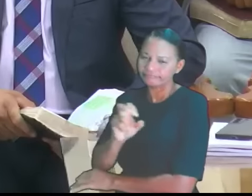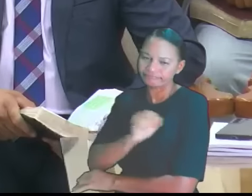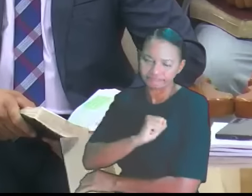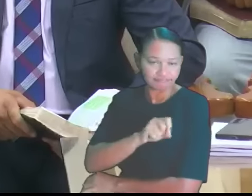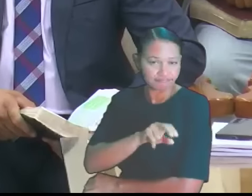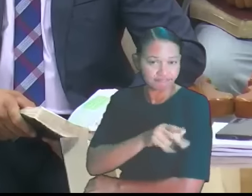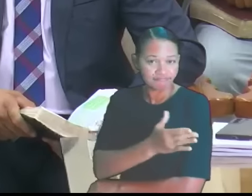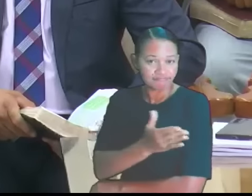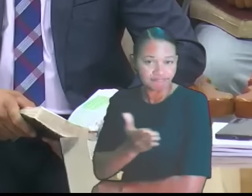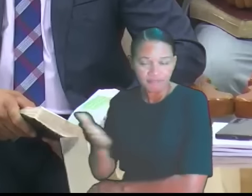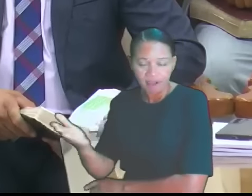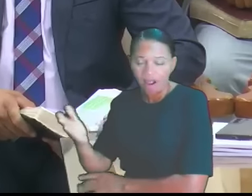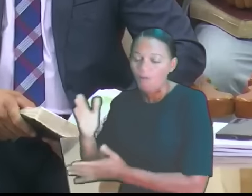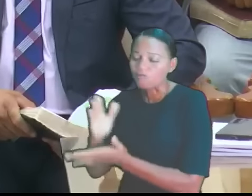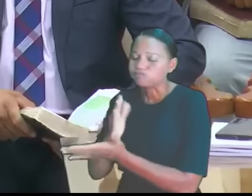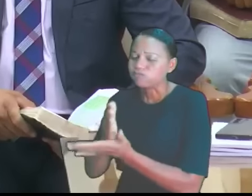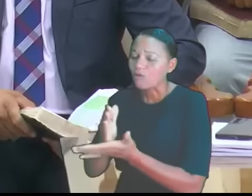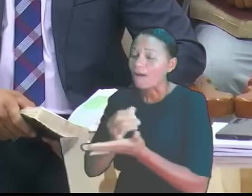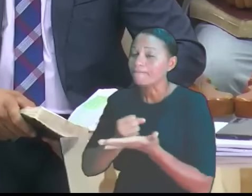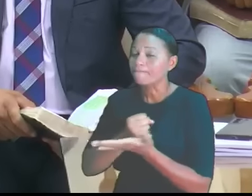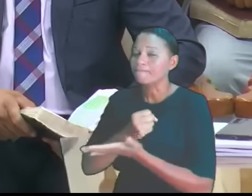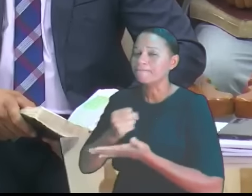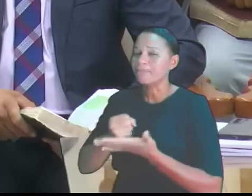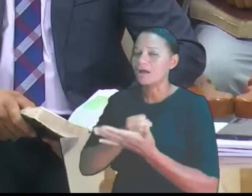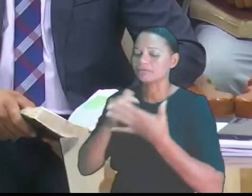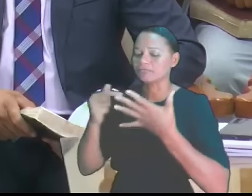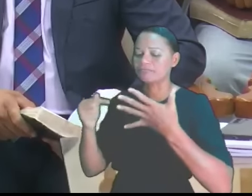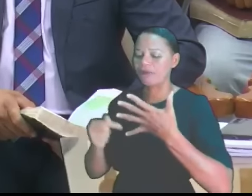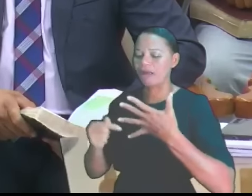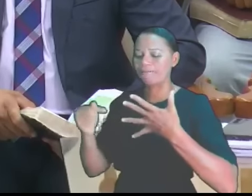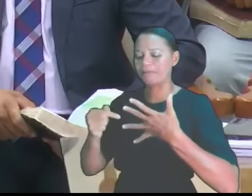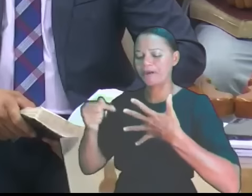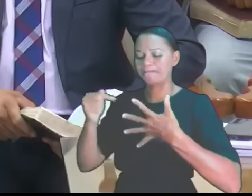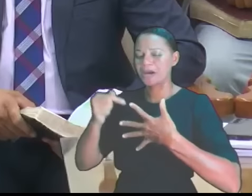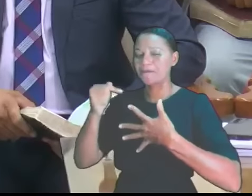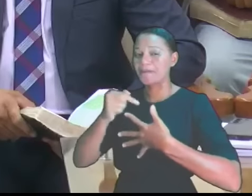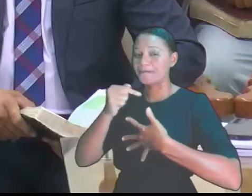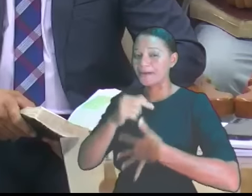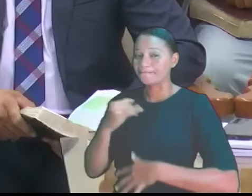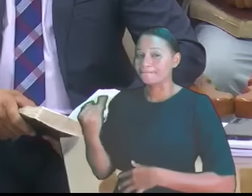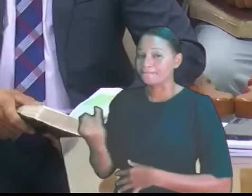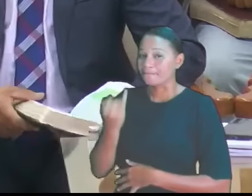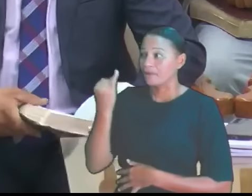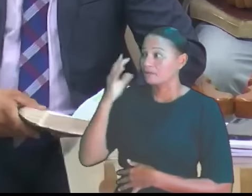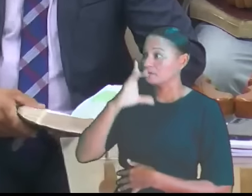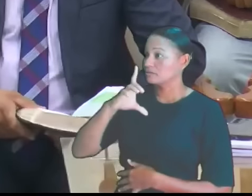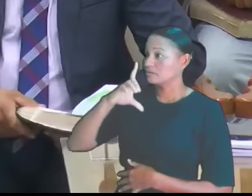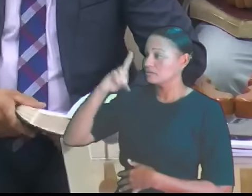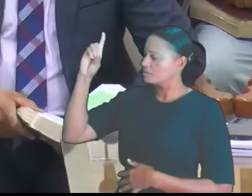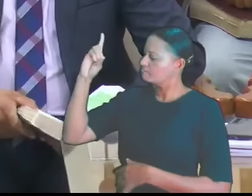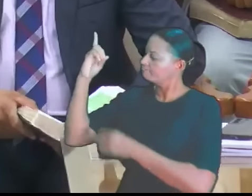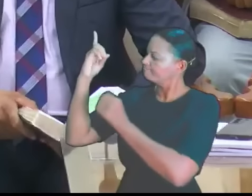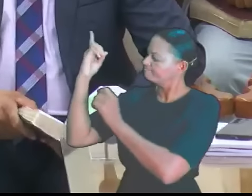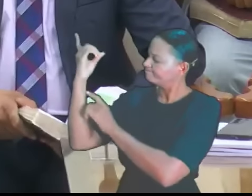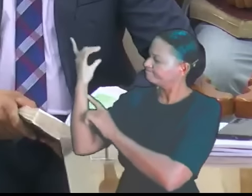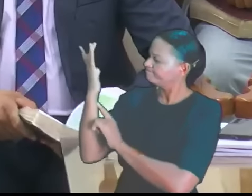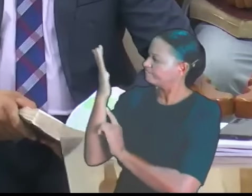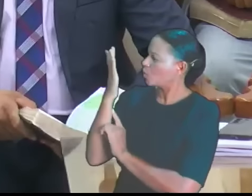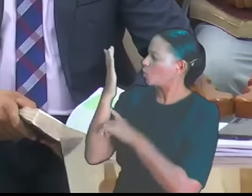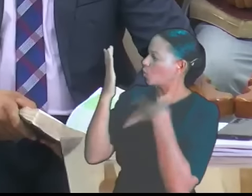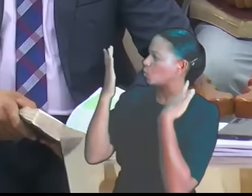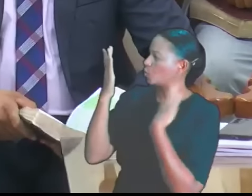alguns princípios importantes para que Deus se revele a nós como um